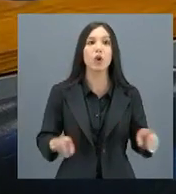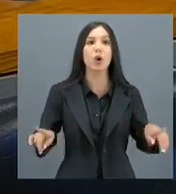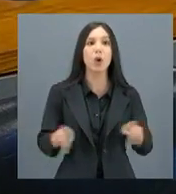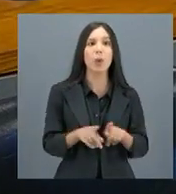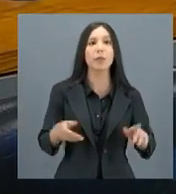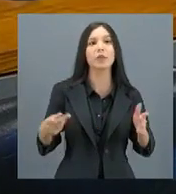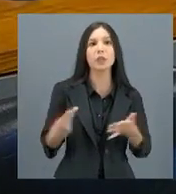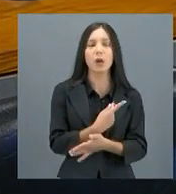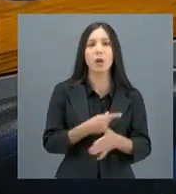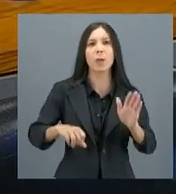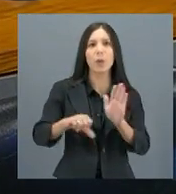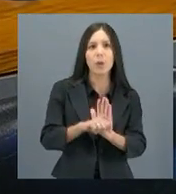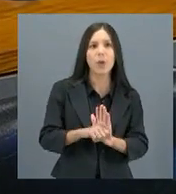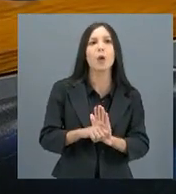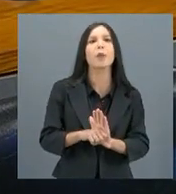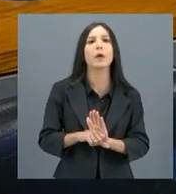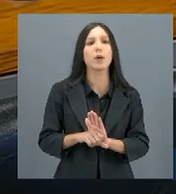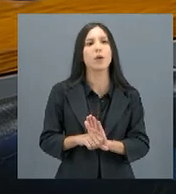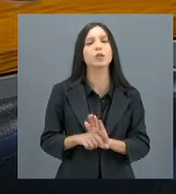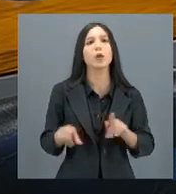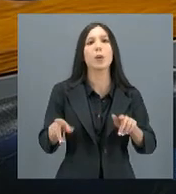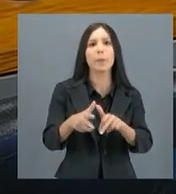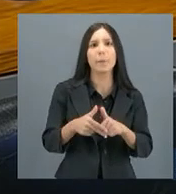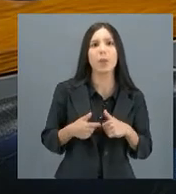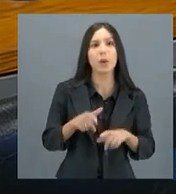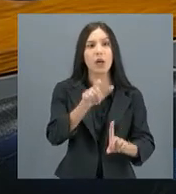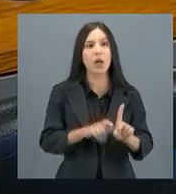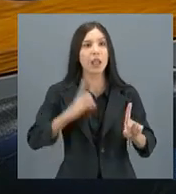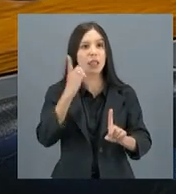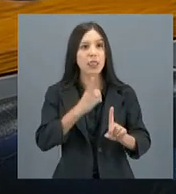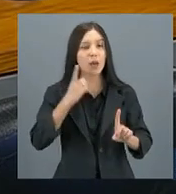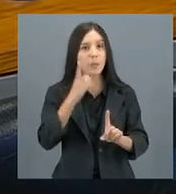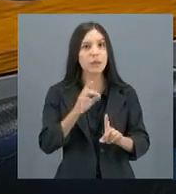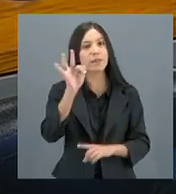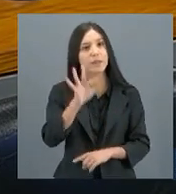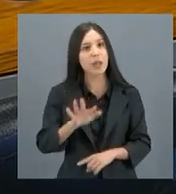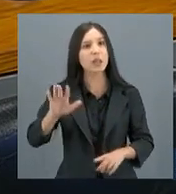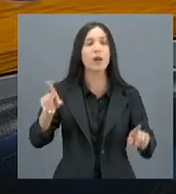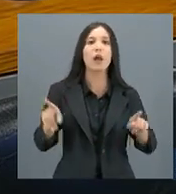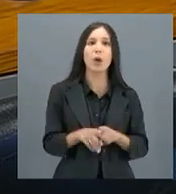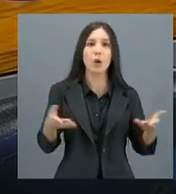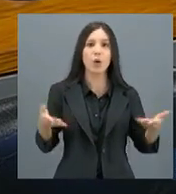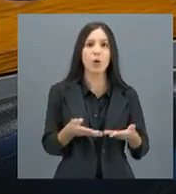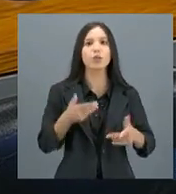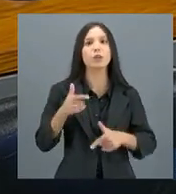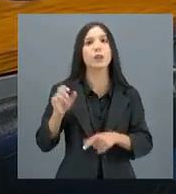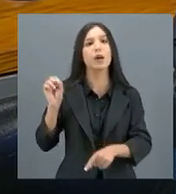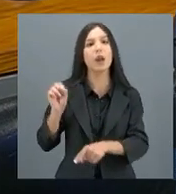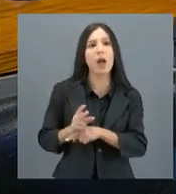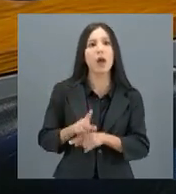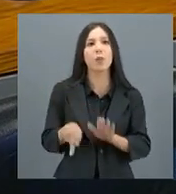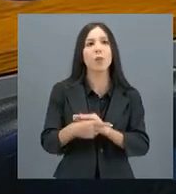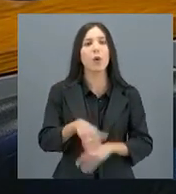prática flagrante do crime de corrupção passiva por parte do citado deputado federal, e estando o senhor a exercer um cargo